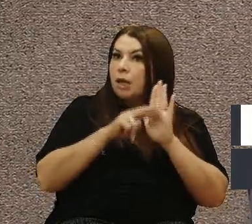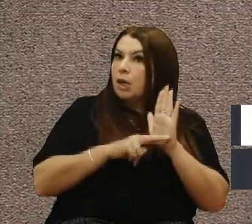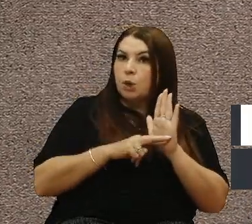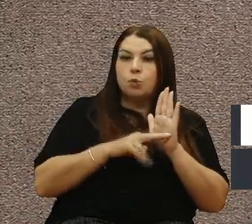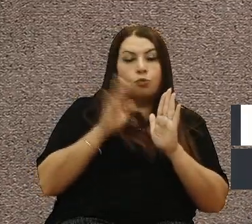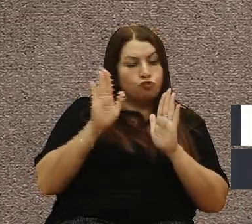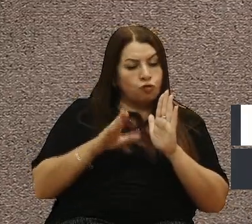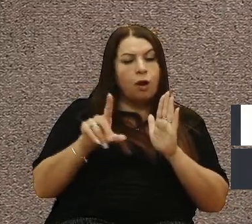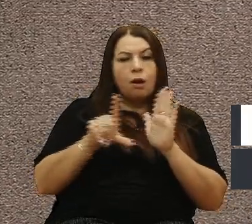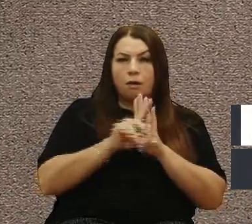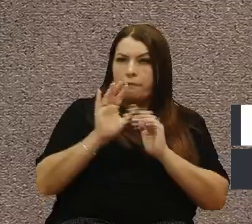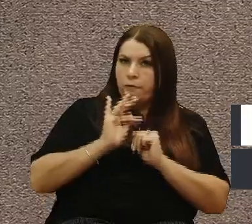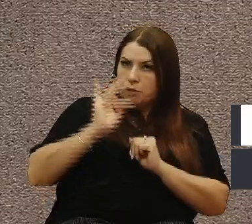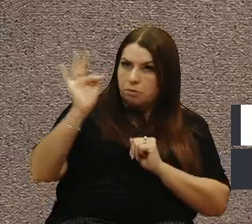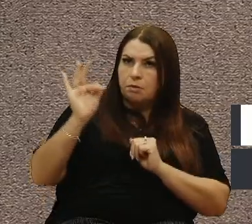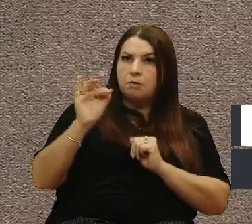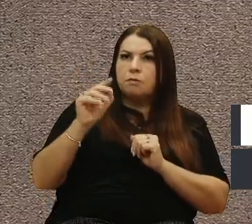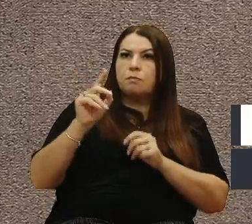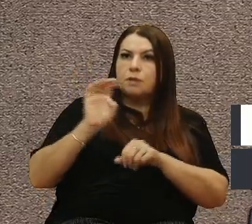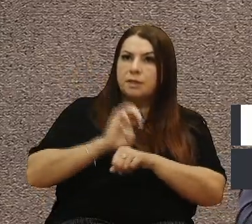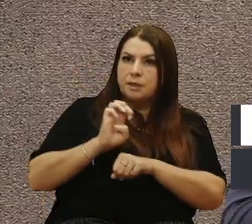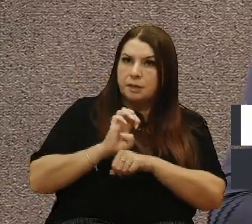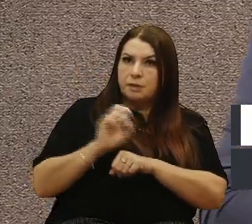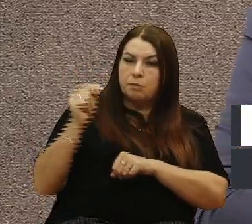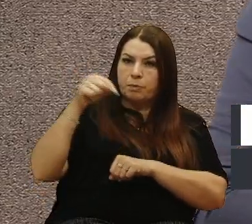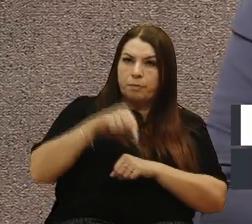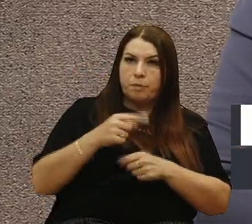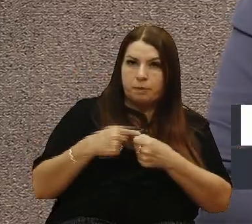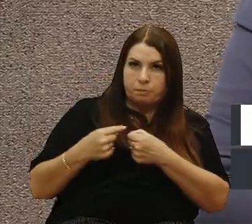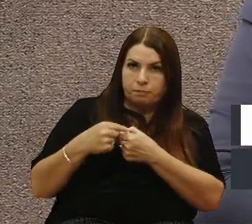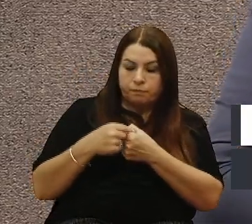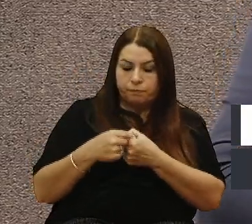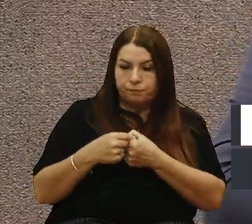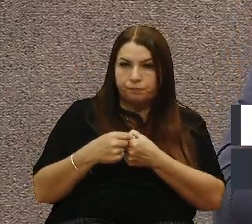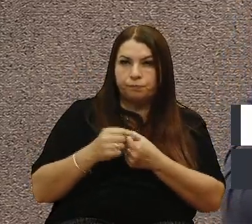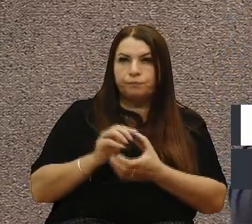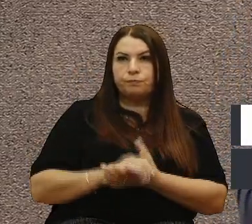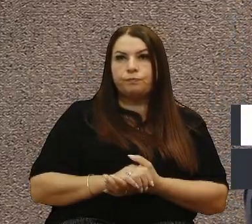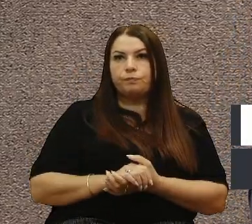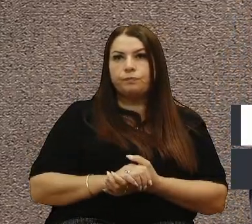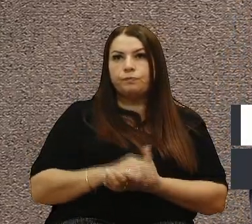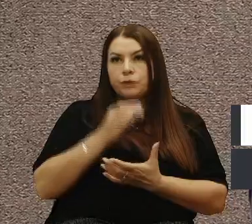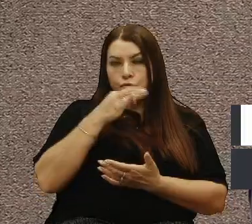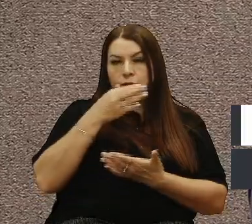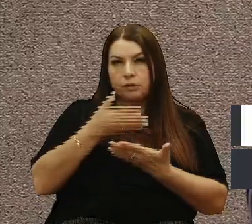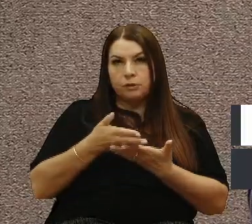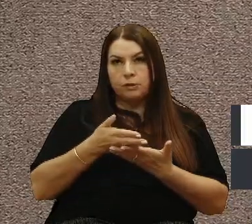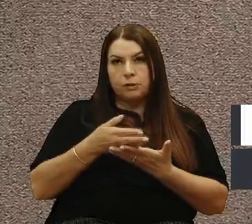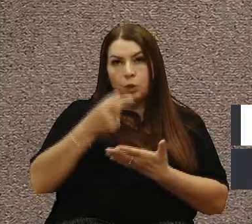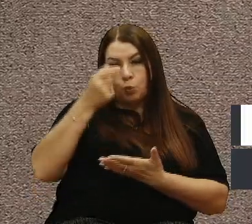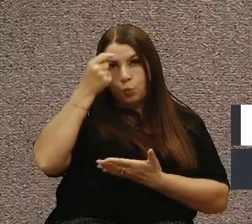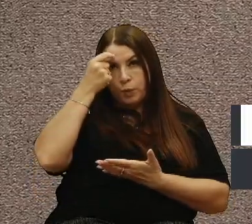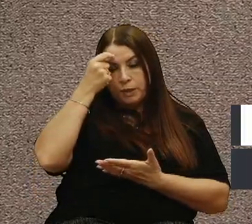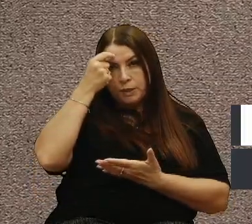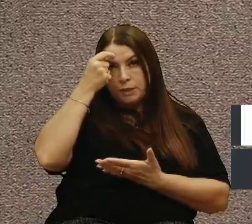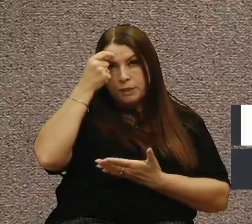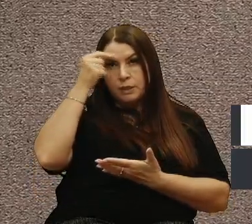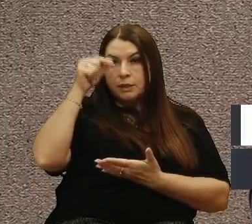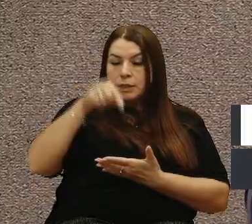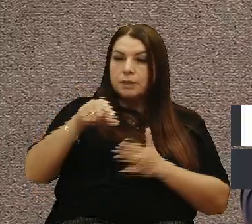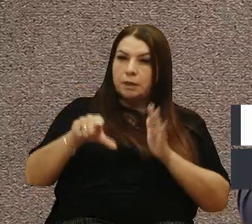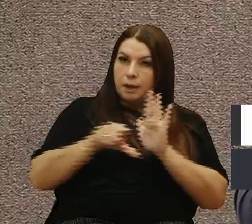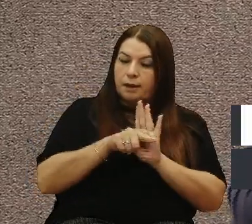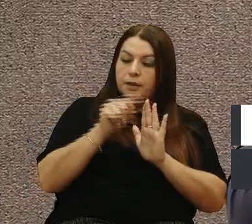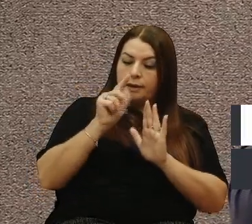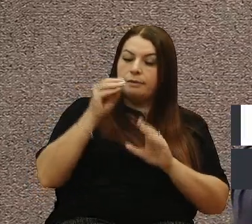aquilo que já é lei federal, já é lei no Estado, e agora nós estamos trazendo para o âmbito do nosso município de Caxias do Sul. A consciência e o espírito desta lei é